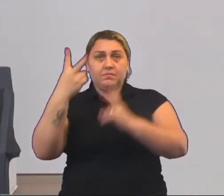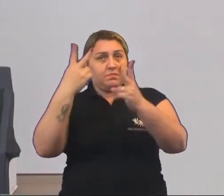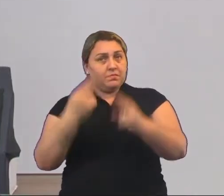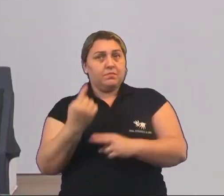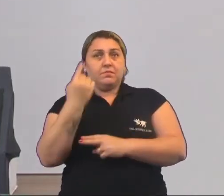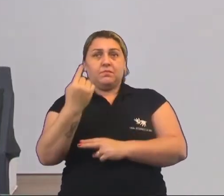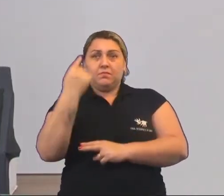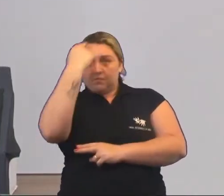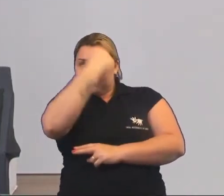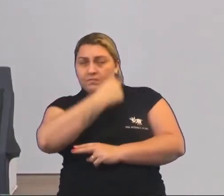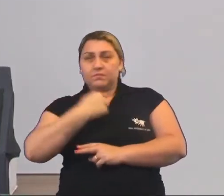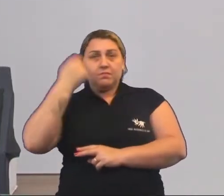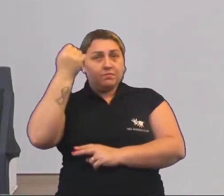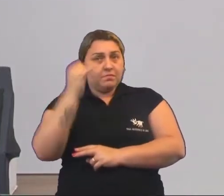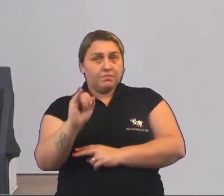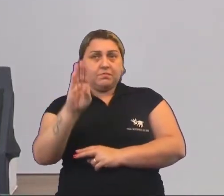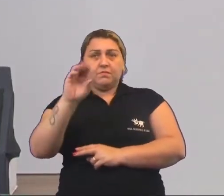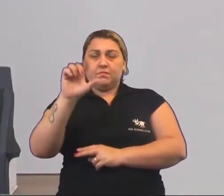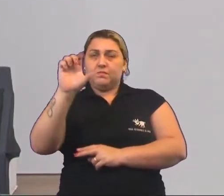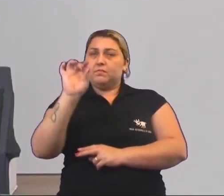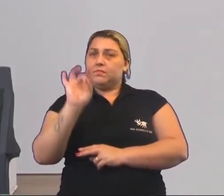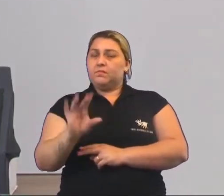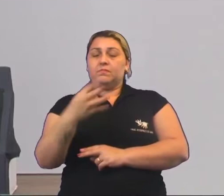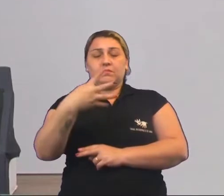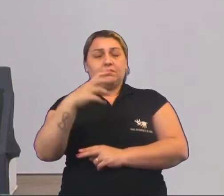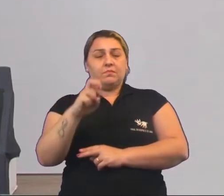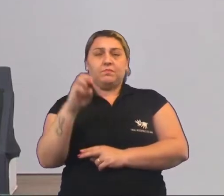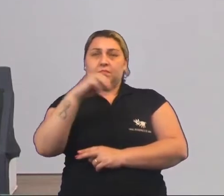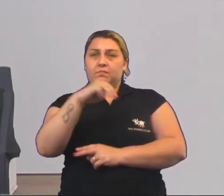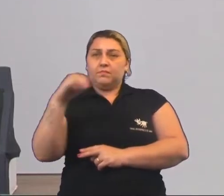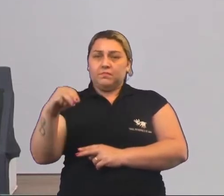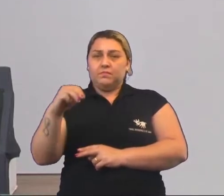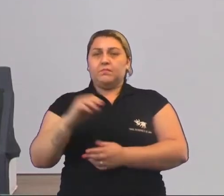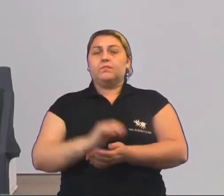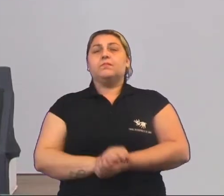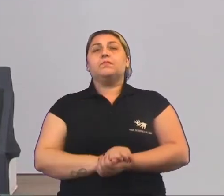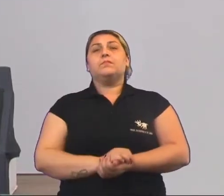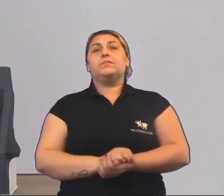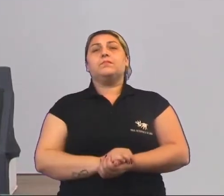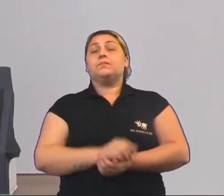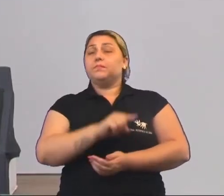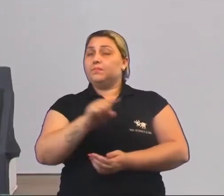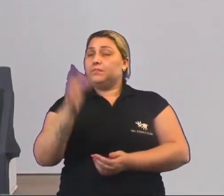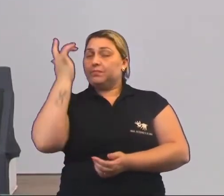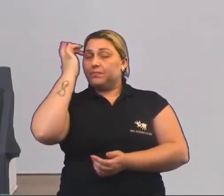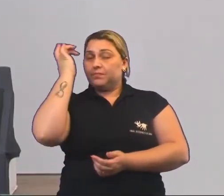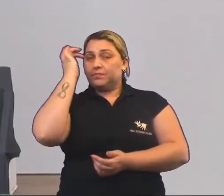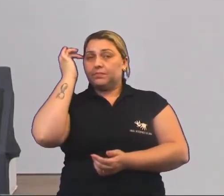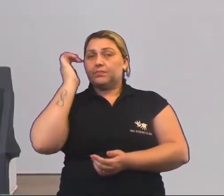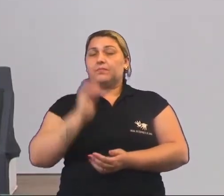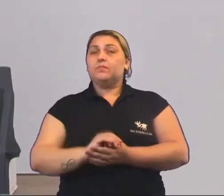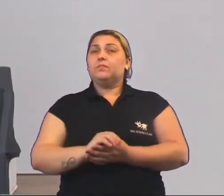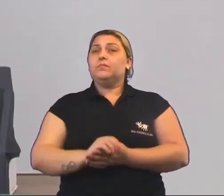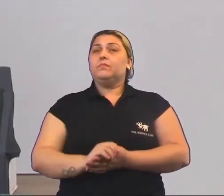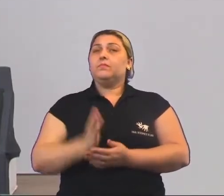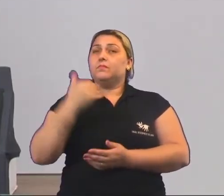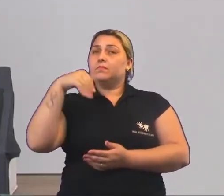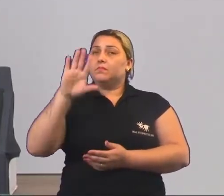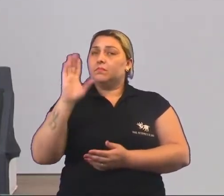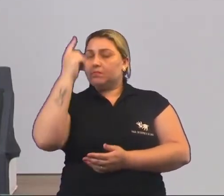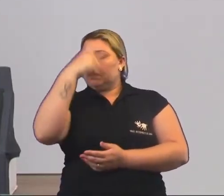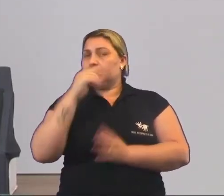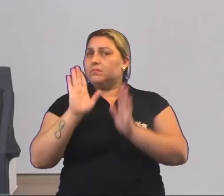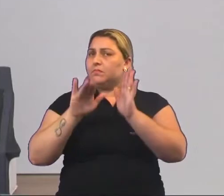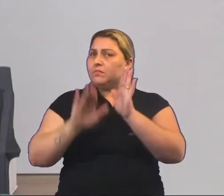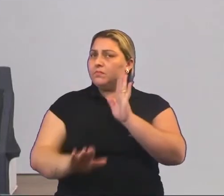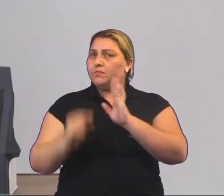igual a 1 hora. Se o bolo ficou apenas 45 minutos, então vocês acham que o bolo ficou por mais de